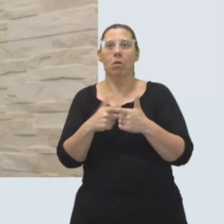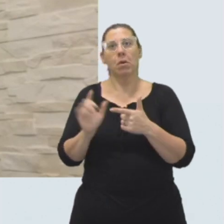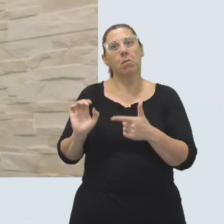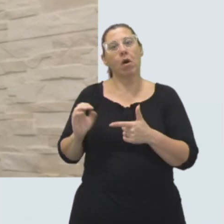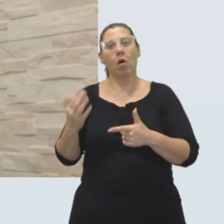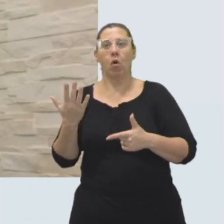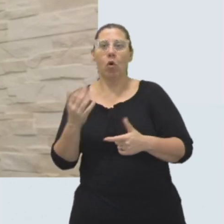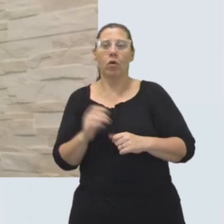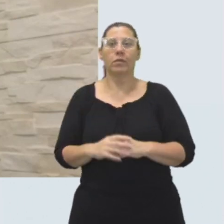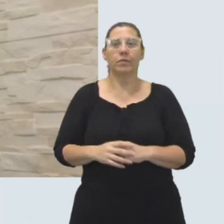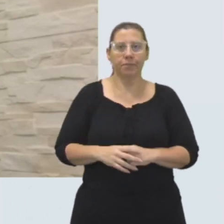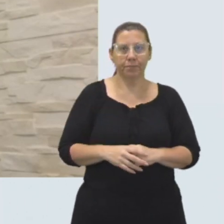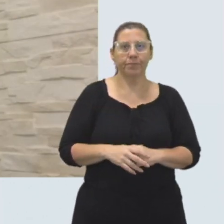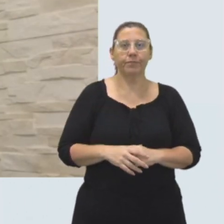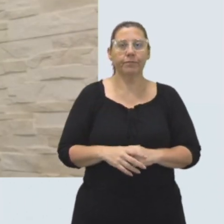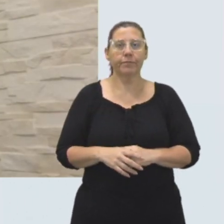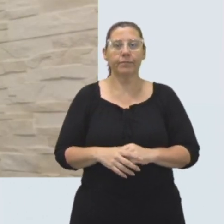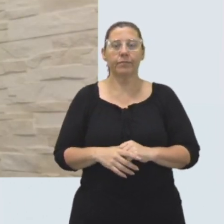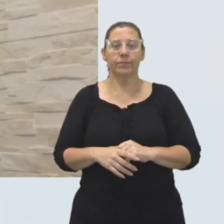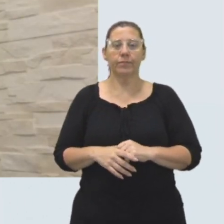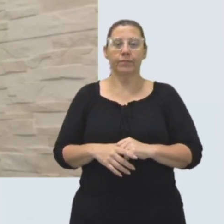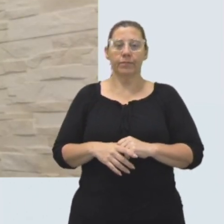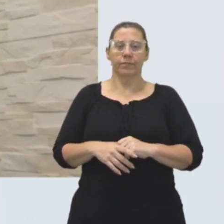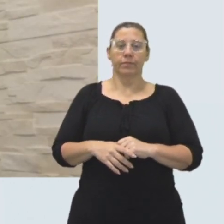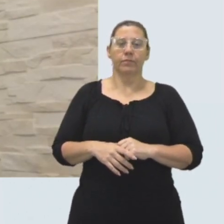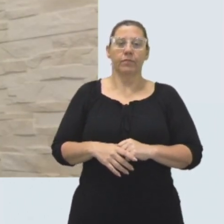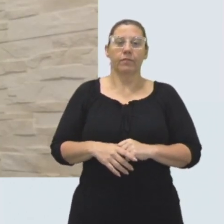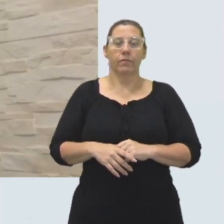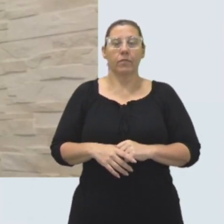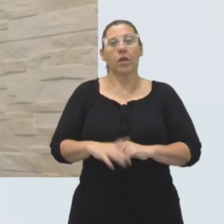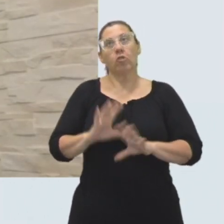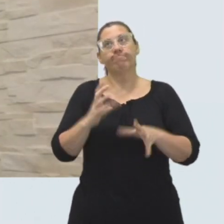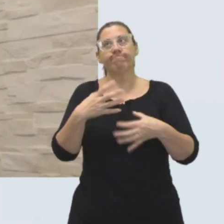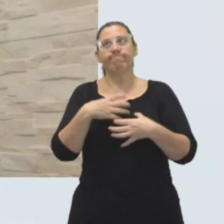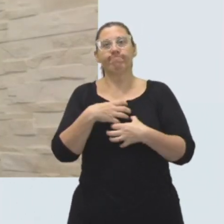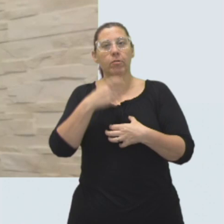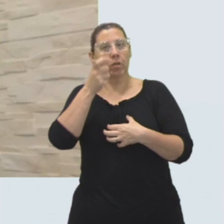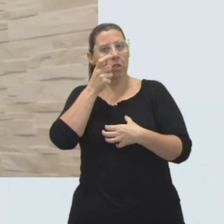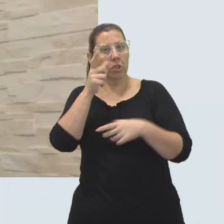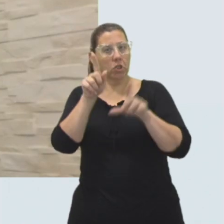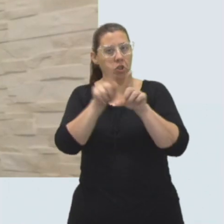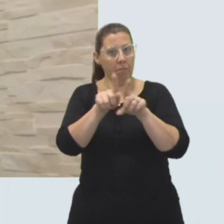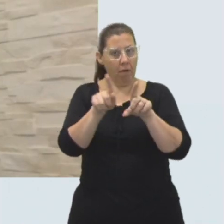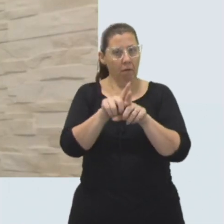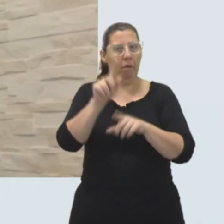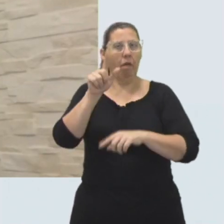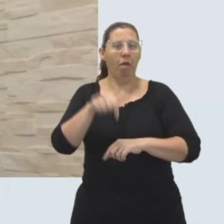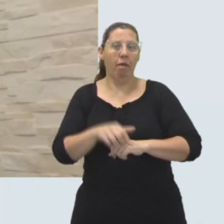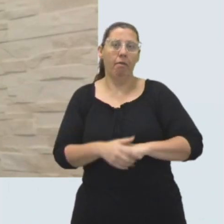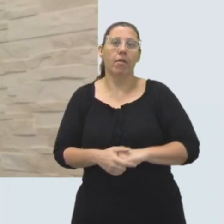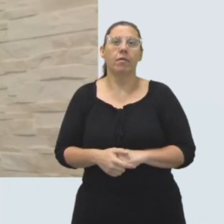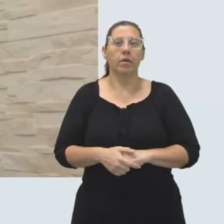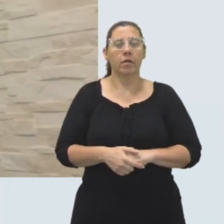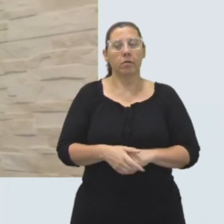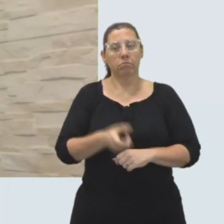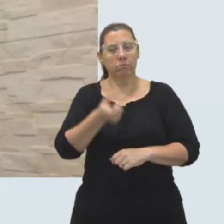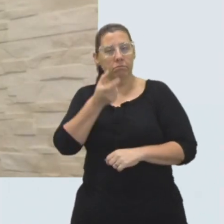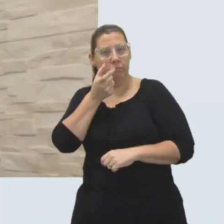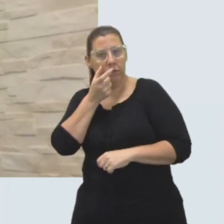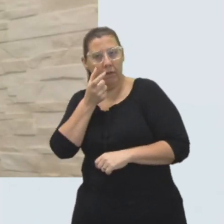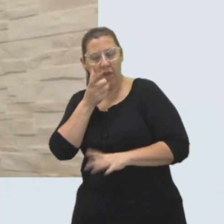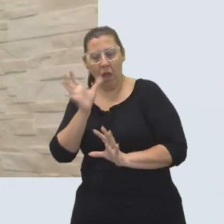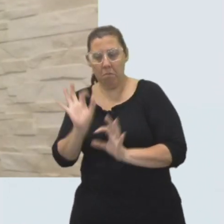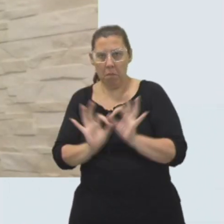um problema que se apresenta no cotidiano, né? Uma forma interessante de se trabalhar com os alunos é observar boas